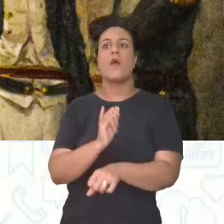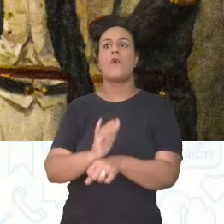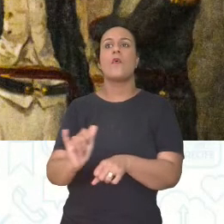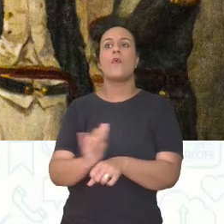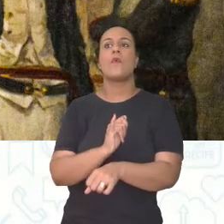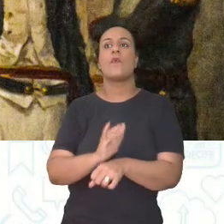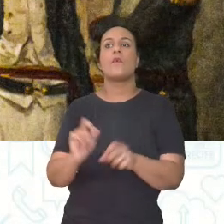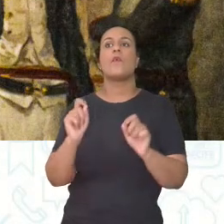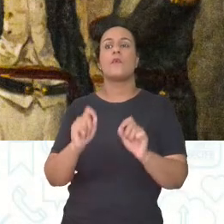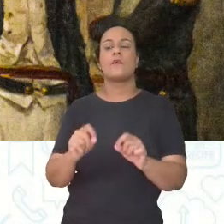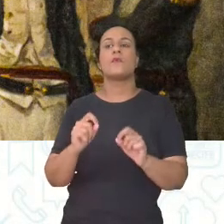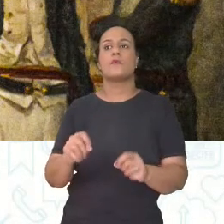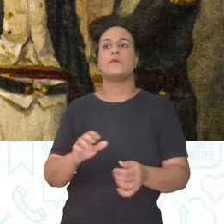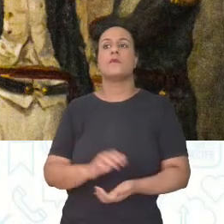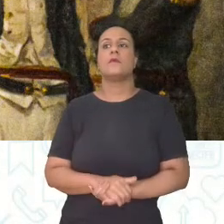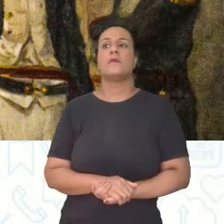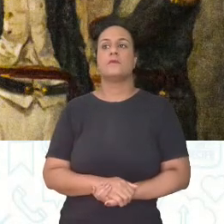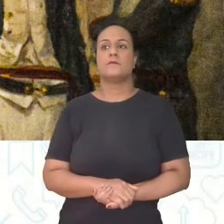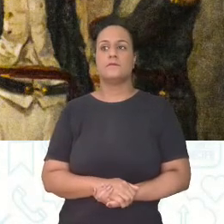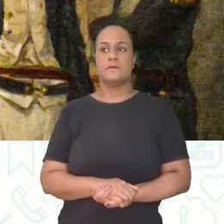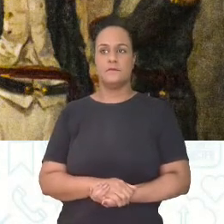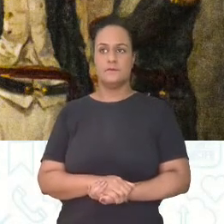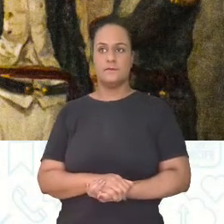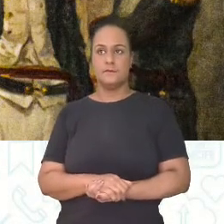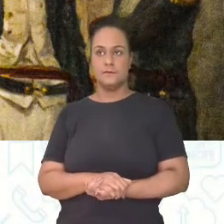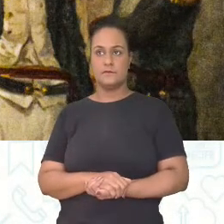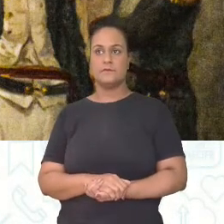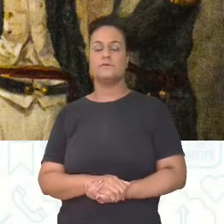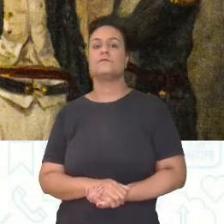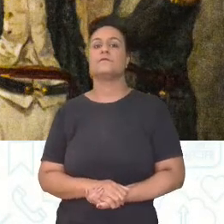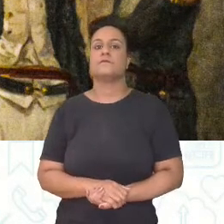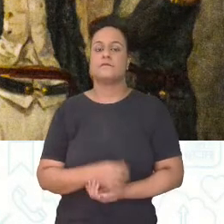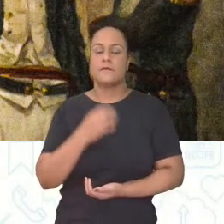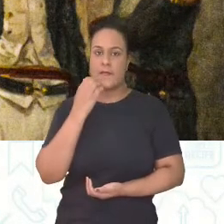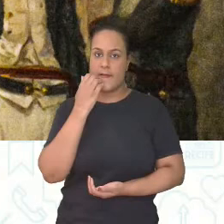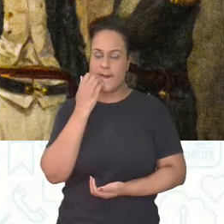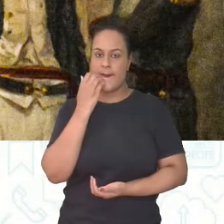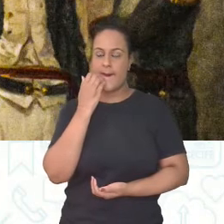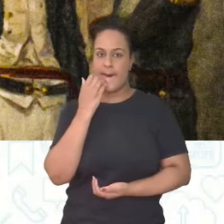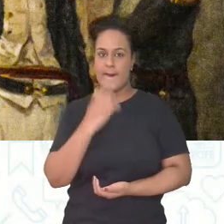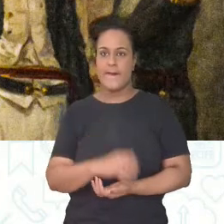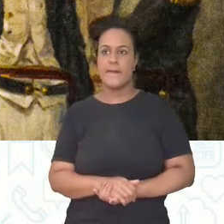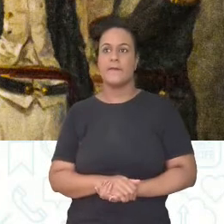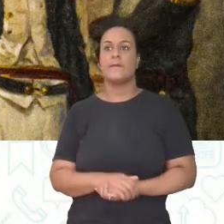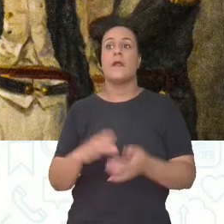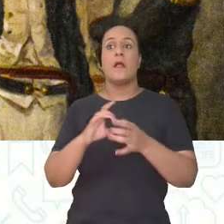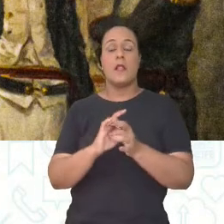por esses revoltosos. A abolição desses revoltosos, melhor dizendo. A abolição